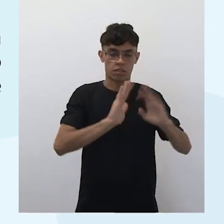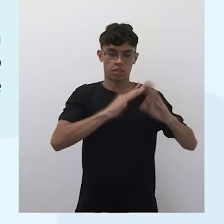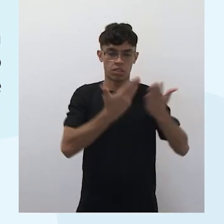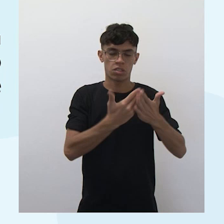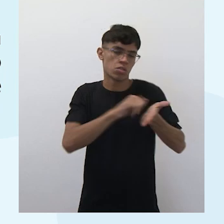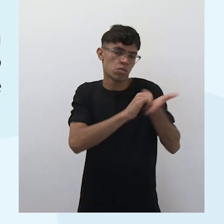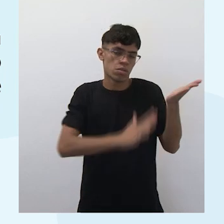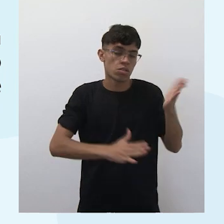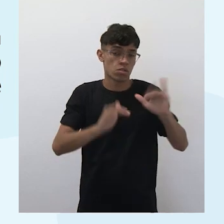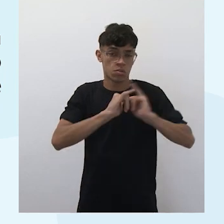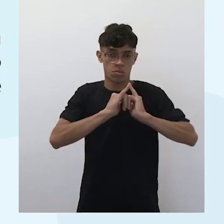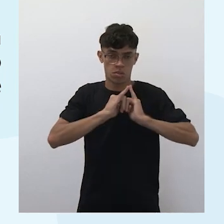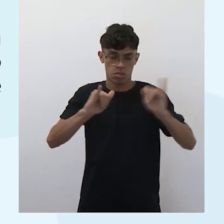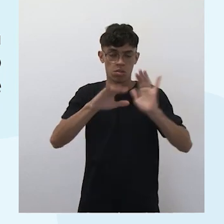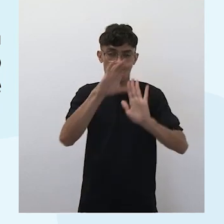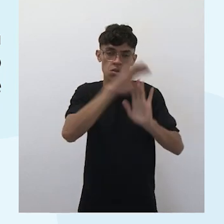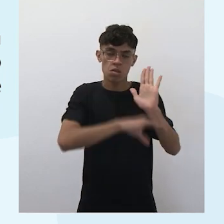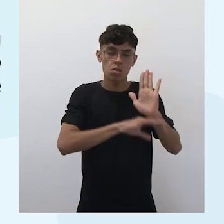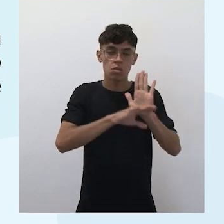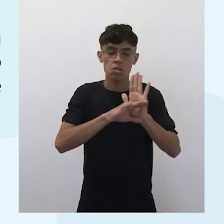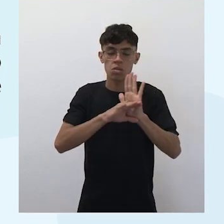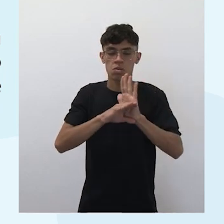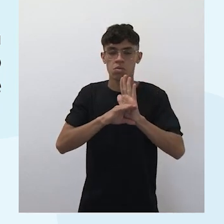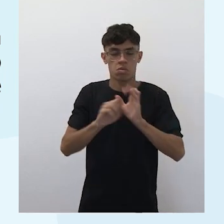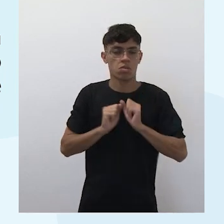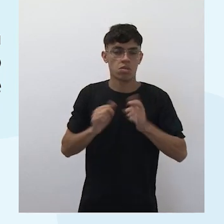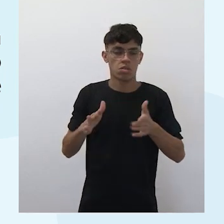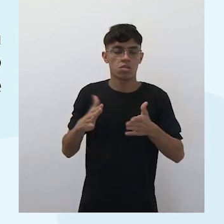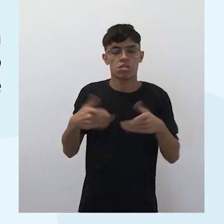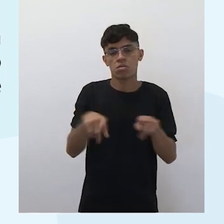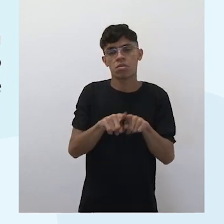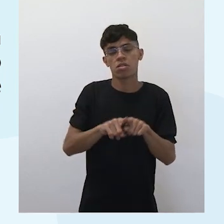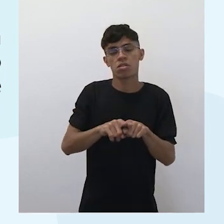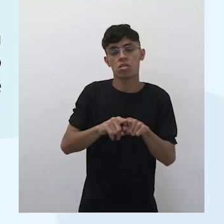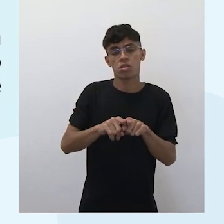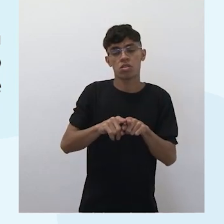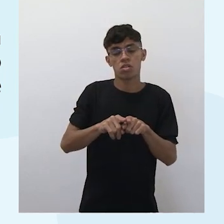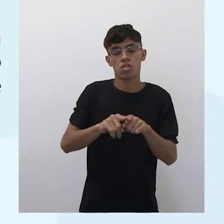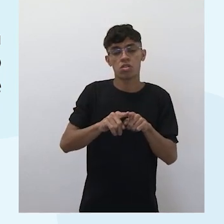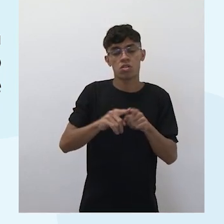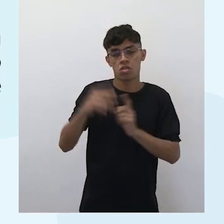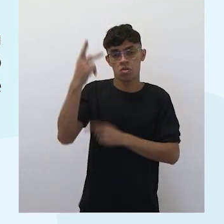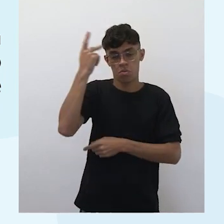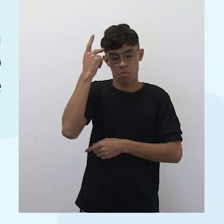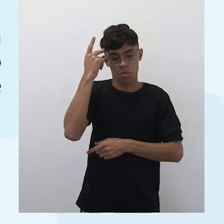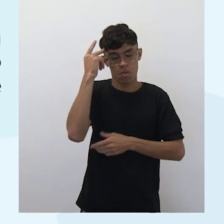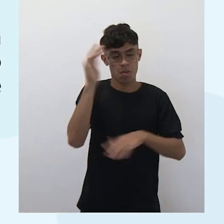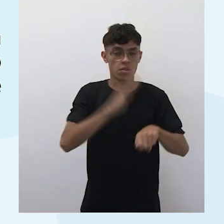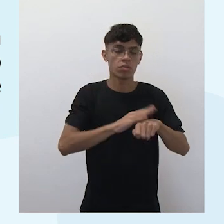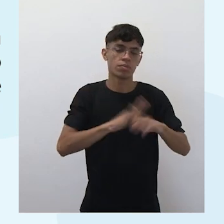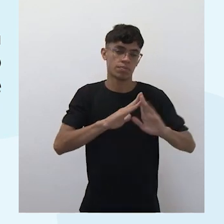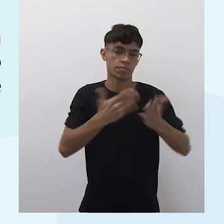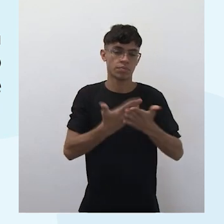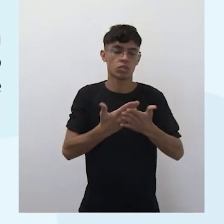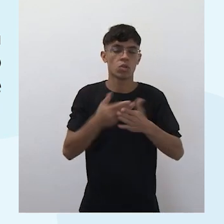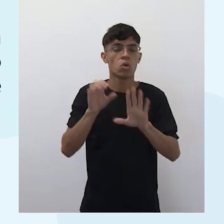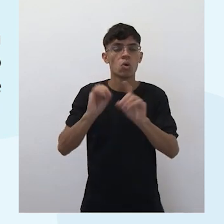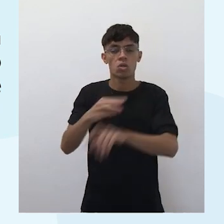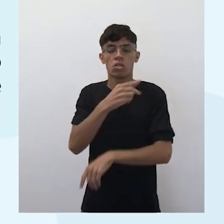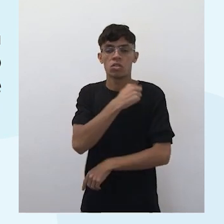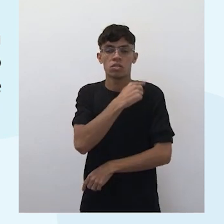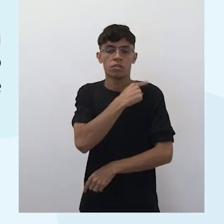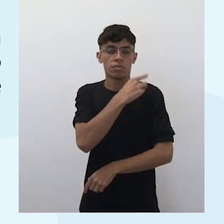aqui são currículo em ação e o São Paulo Faz Escola da segunda série do ensino médio, nessa perspectiva, e trabalhar as